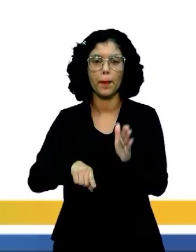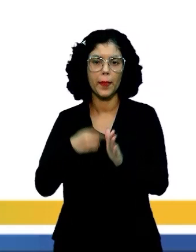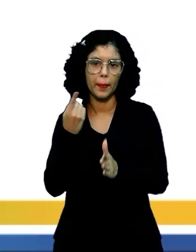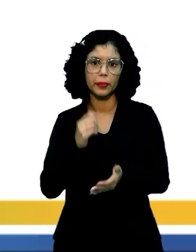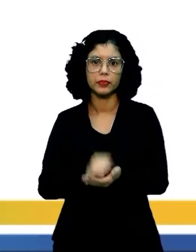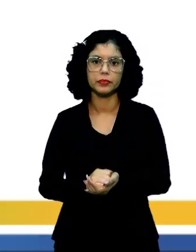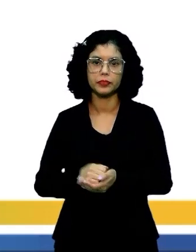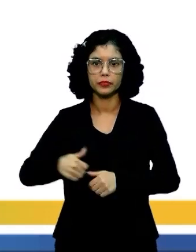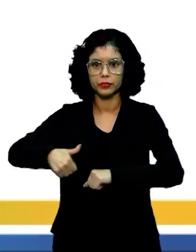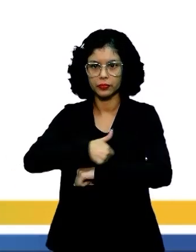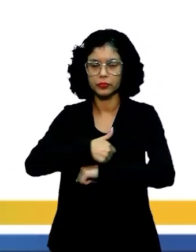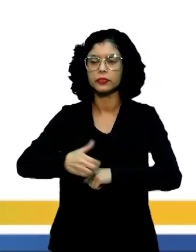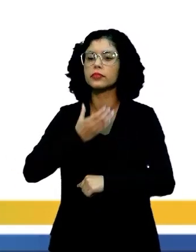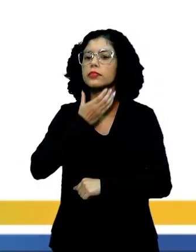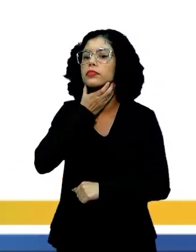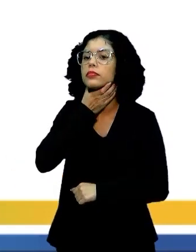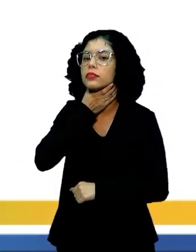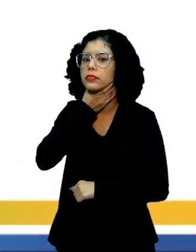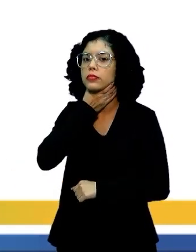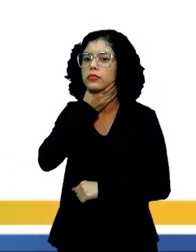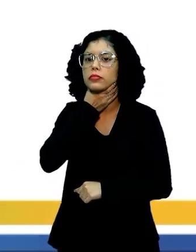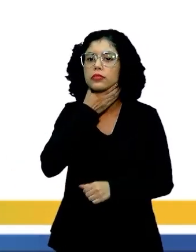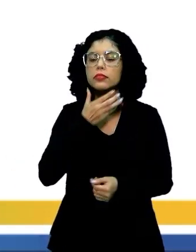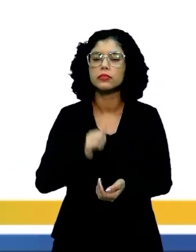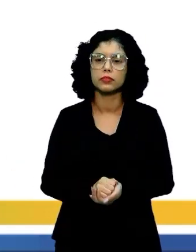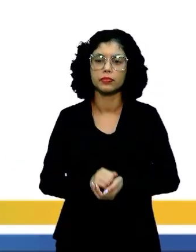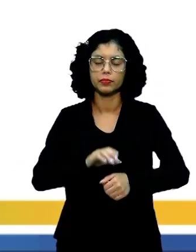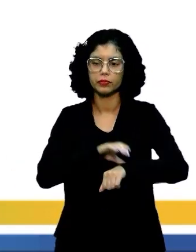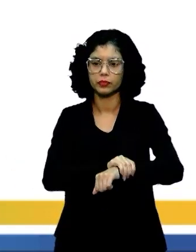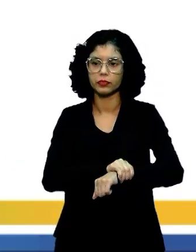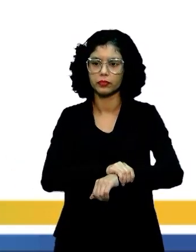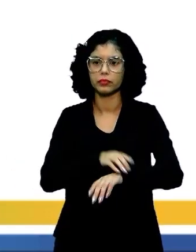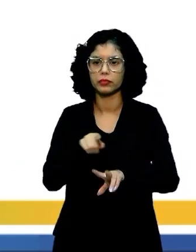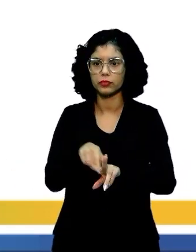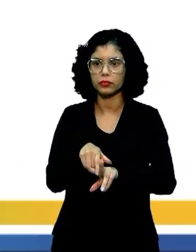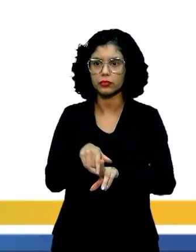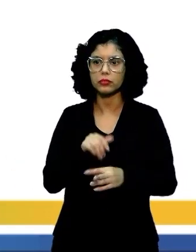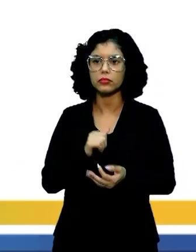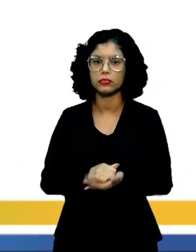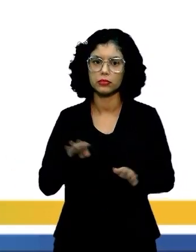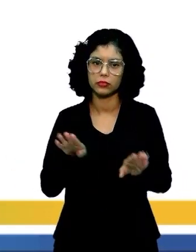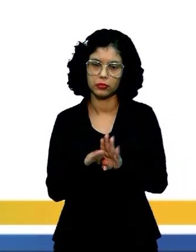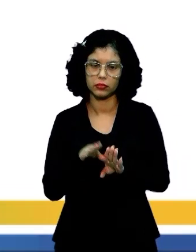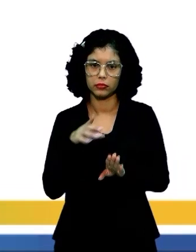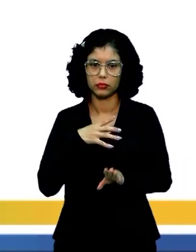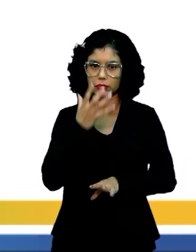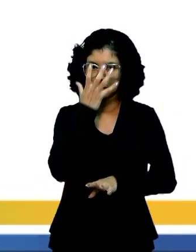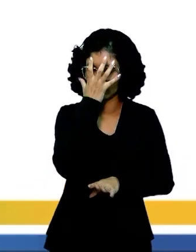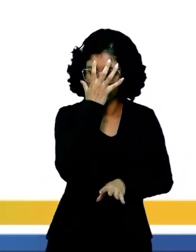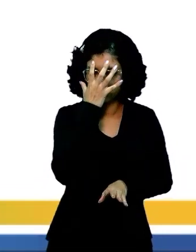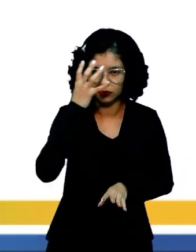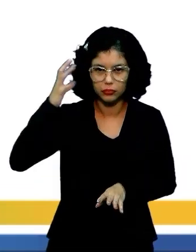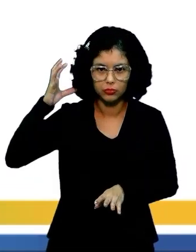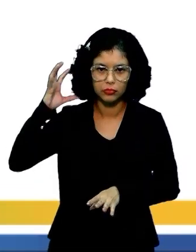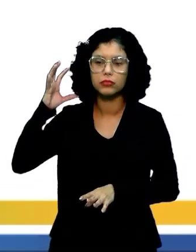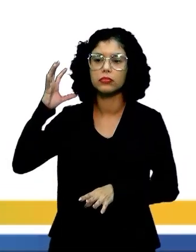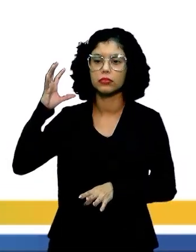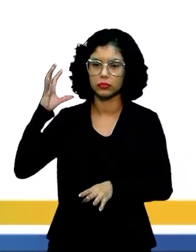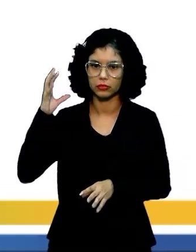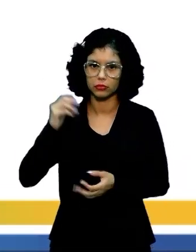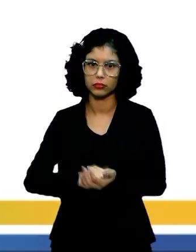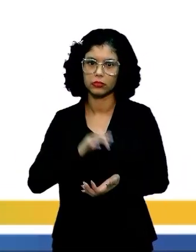era o ferro ao pescoço, outro o ferro ao pé. Havia também a máscara de folha